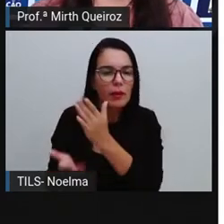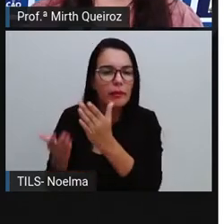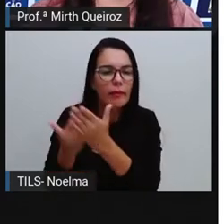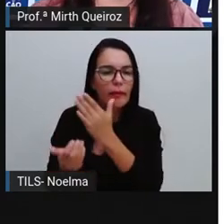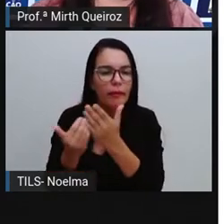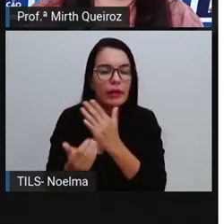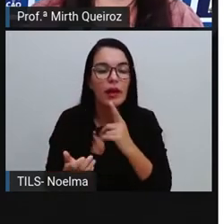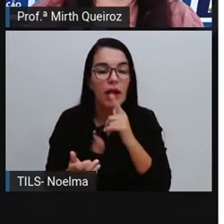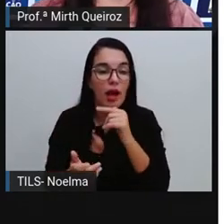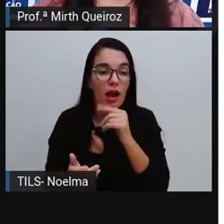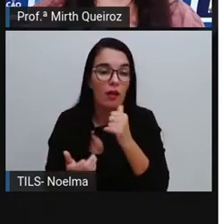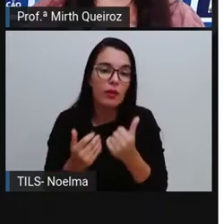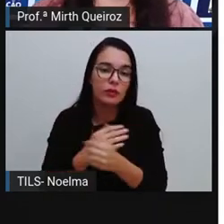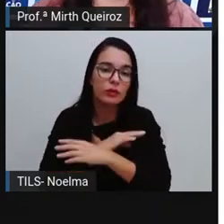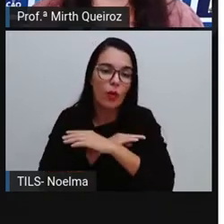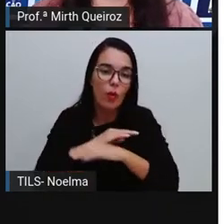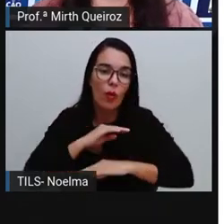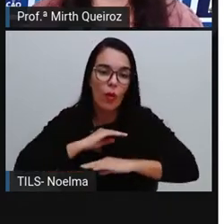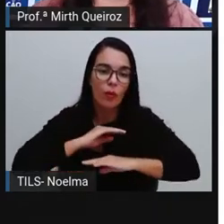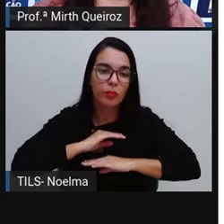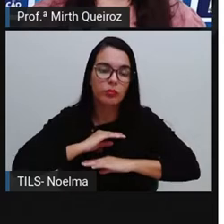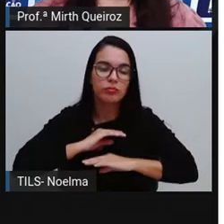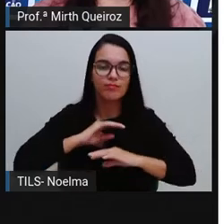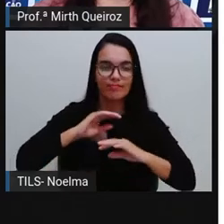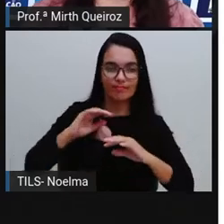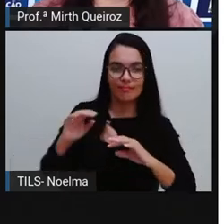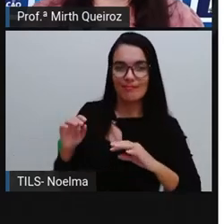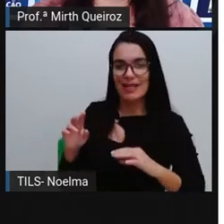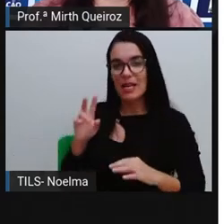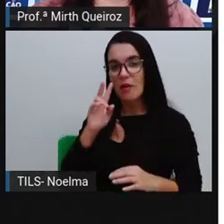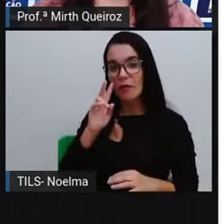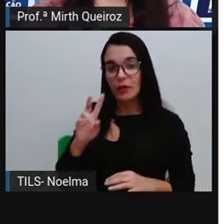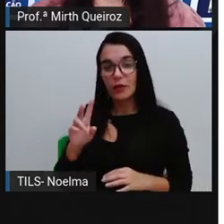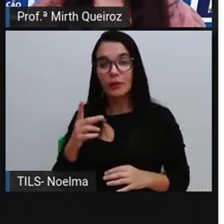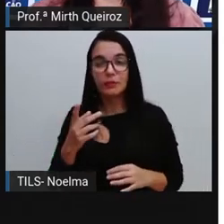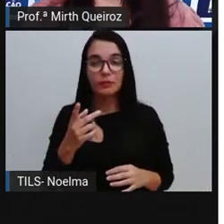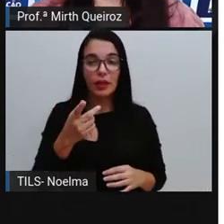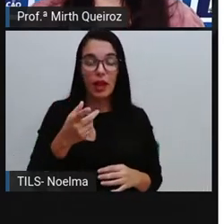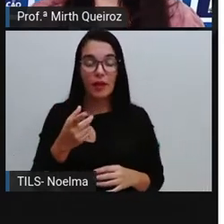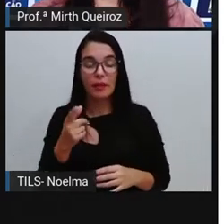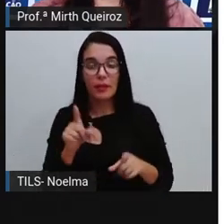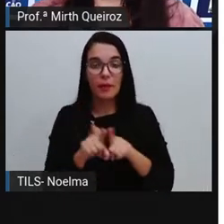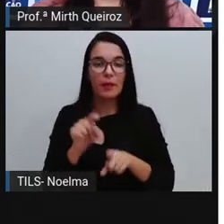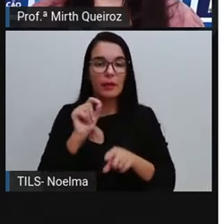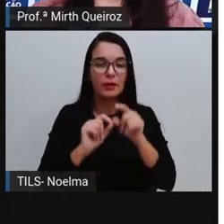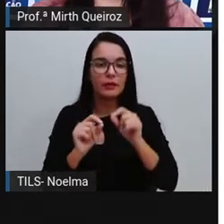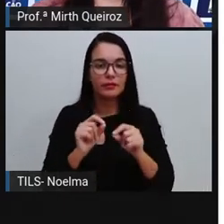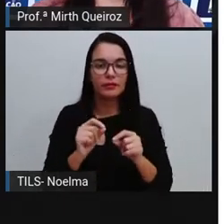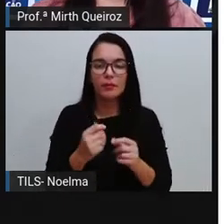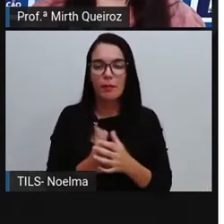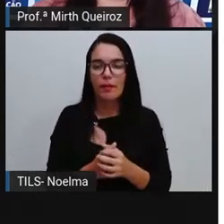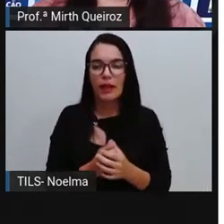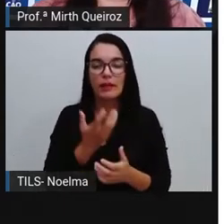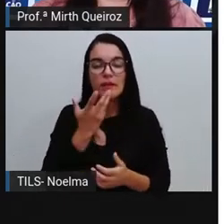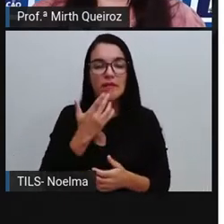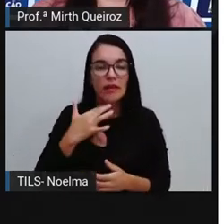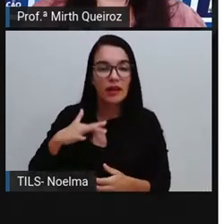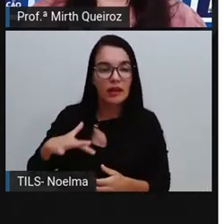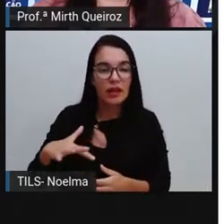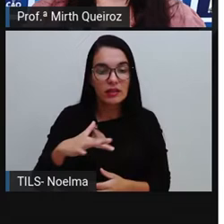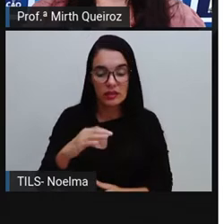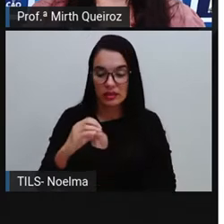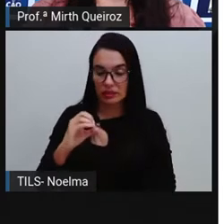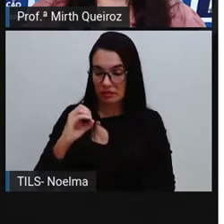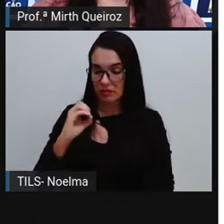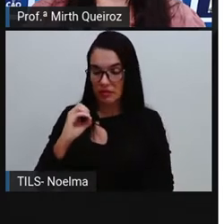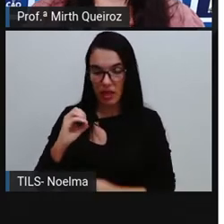gente vê, por exemplo, né, como a gente viu na outra aula, crianças de 0 a 6 meses não tomam água, né? Elas